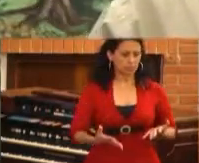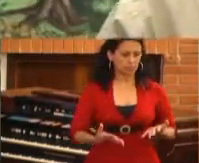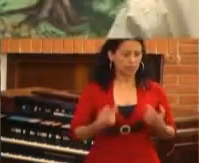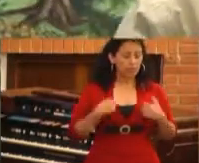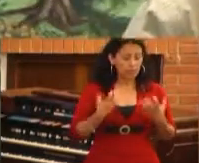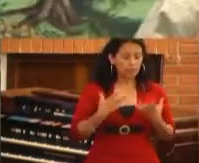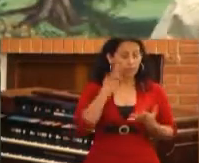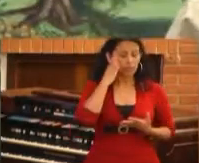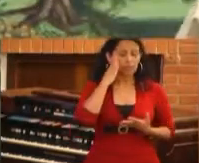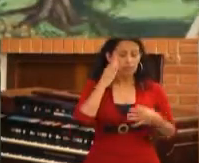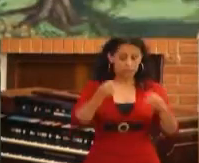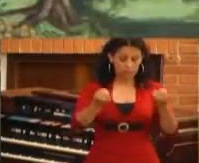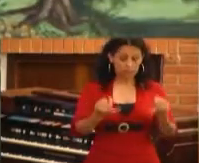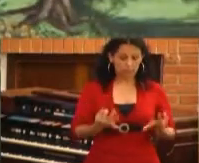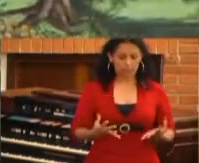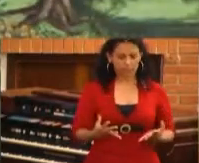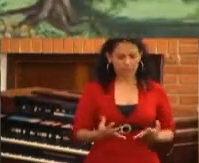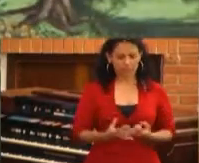Eu disse para ele: